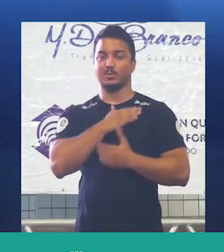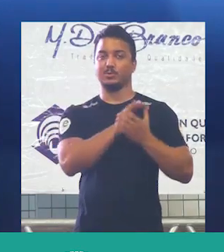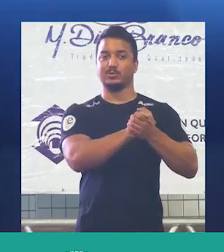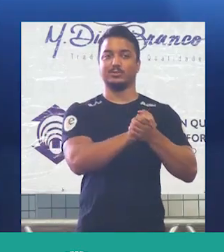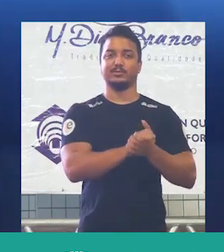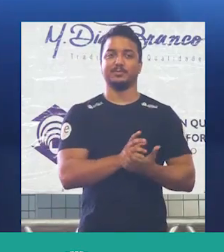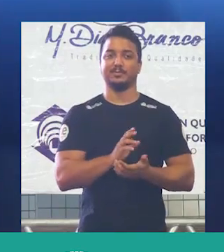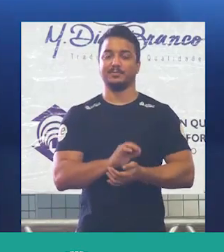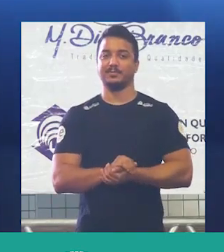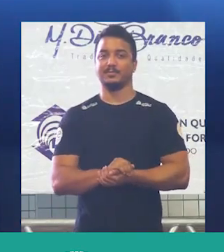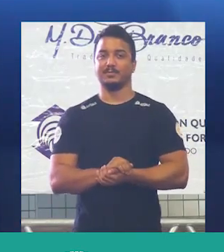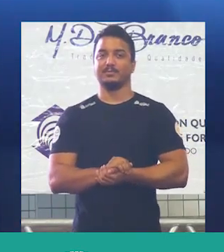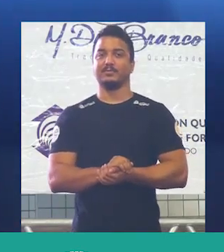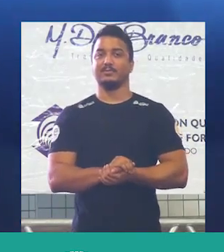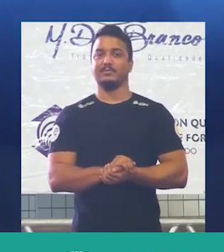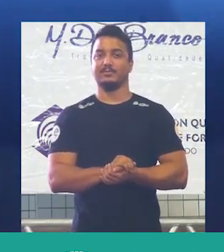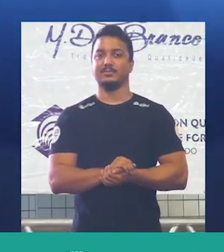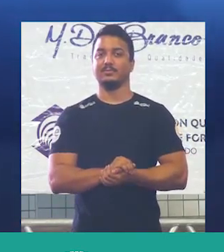agora.